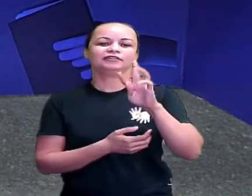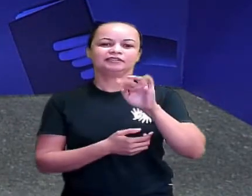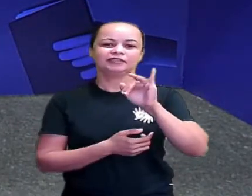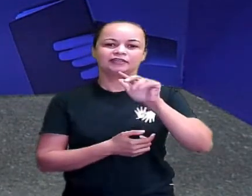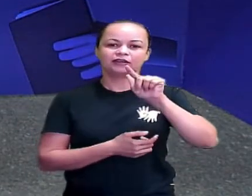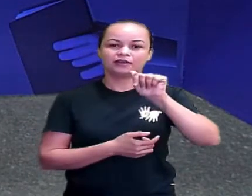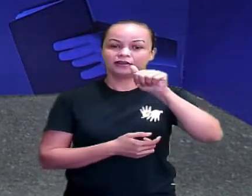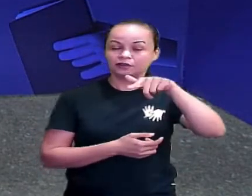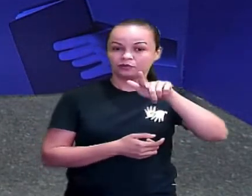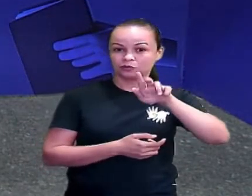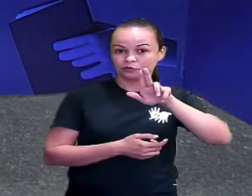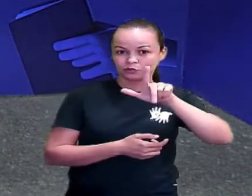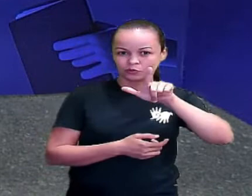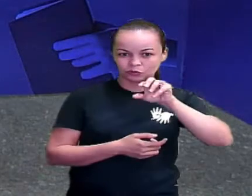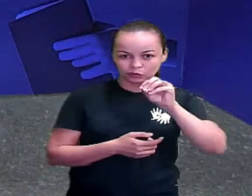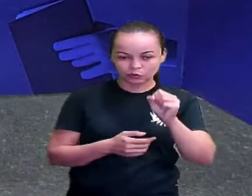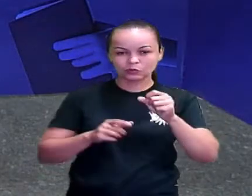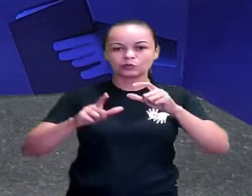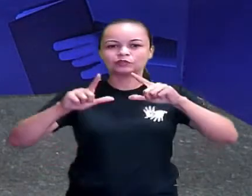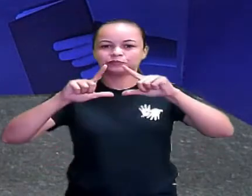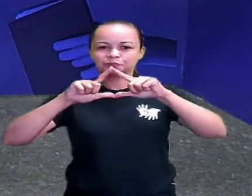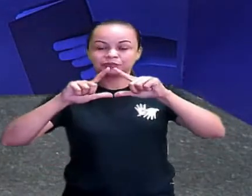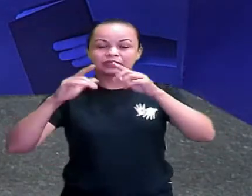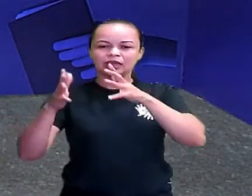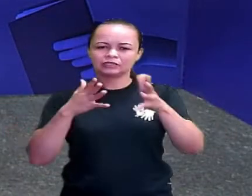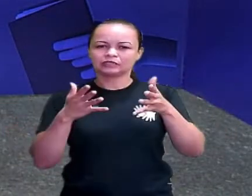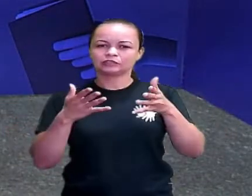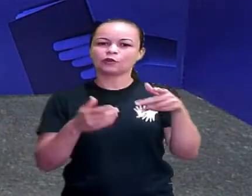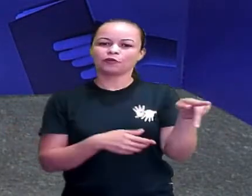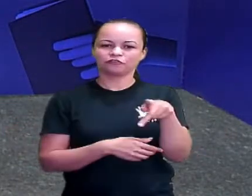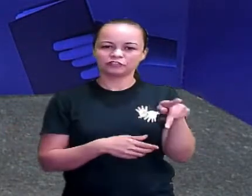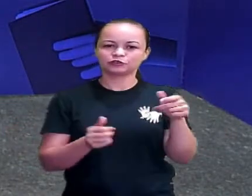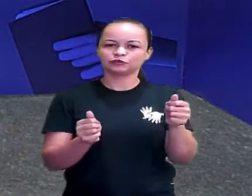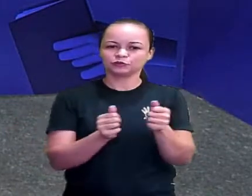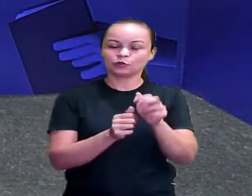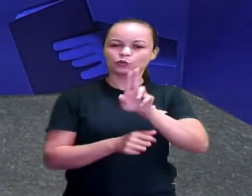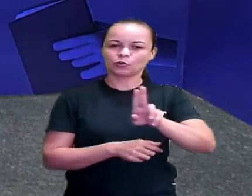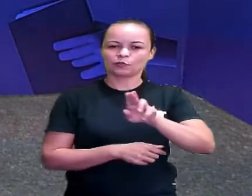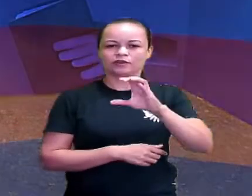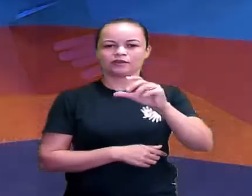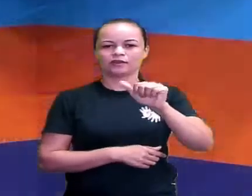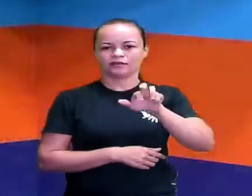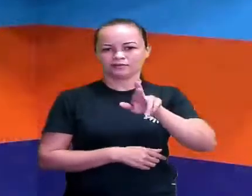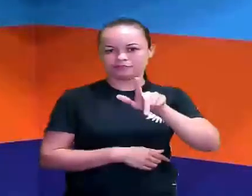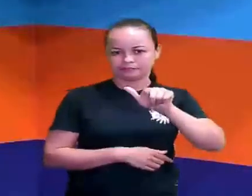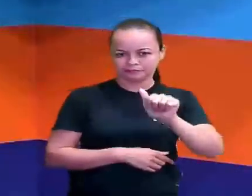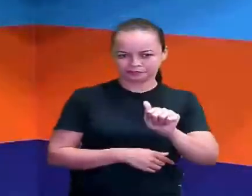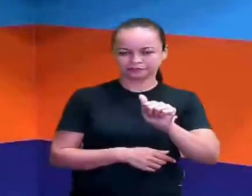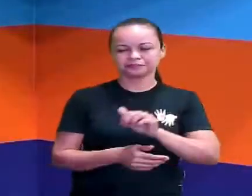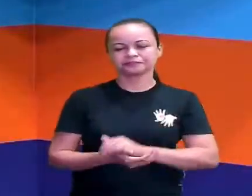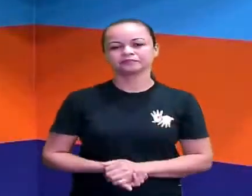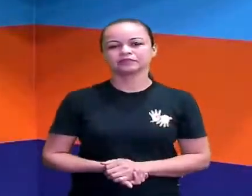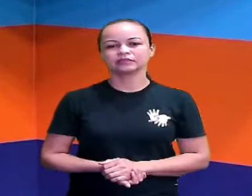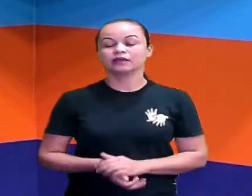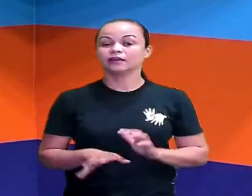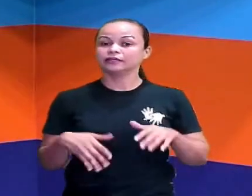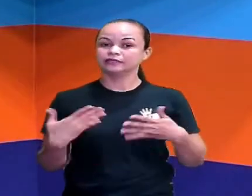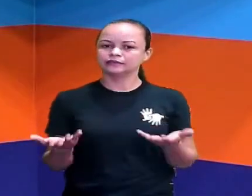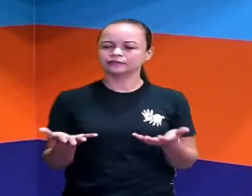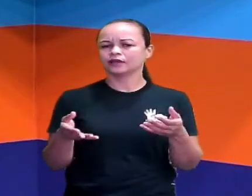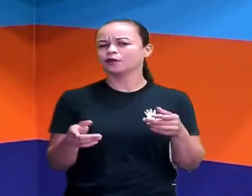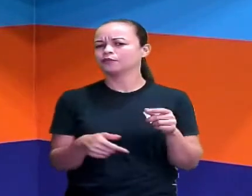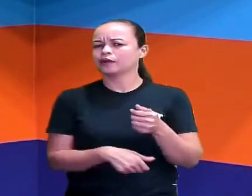Então, vem comigo. Eu sou a professora Carla Lemos, tá? Vamos lá. Então, ó, turma,